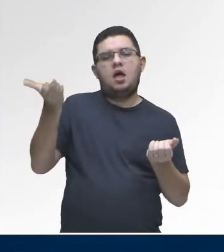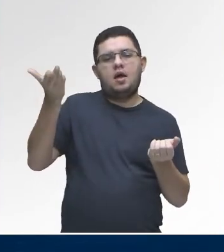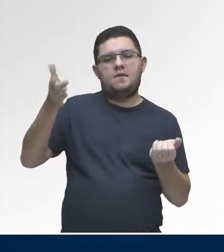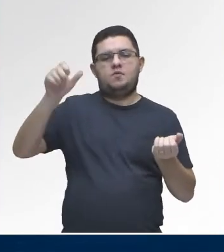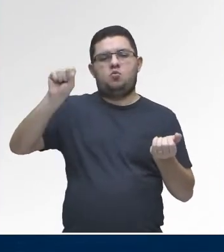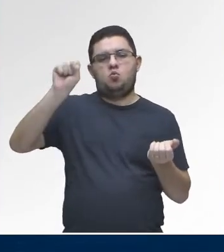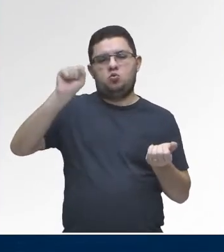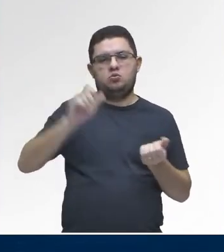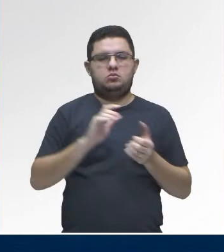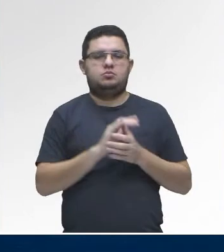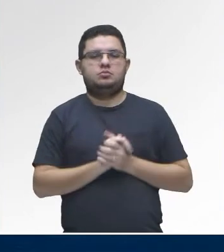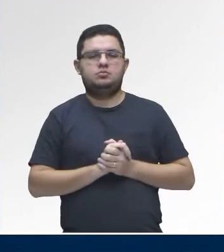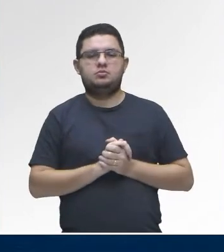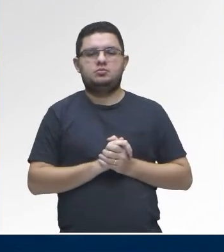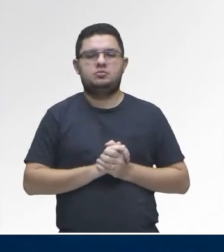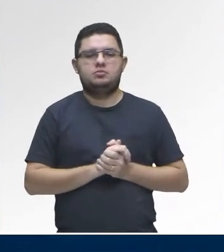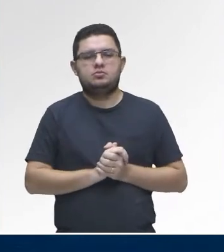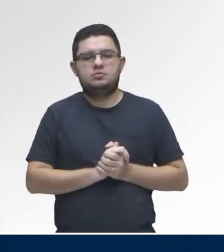lado aqui,